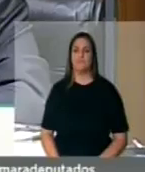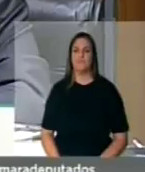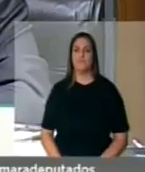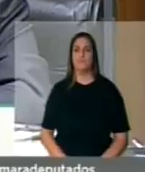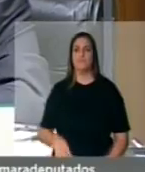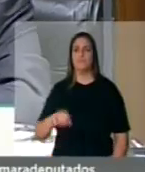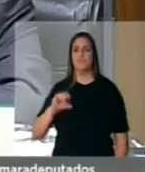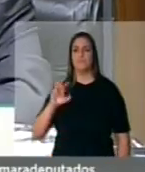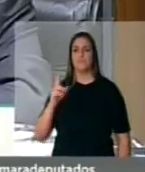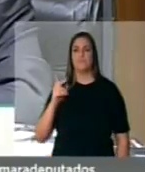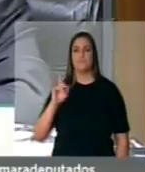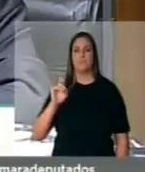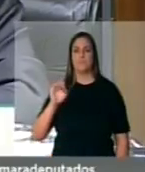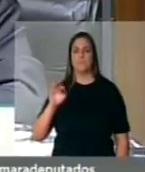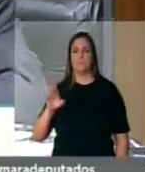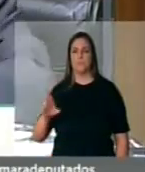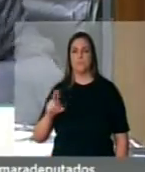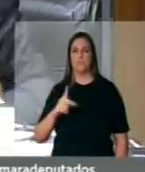PSB do Rio Grande do Sul.